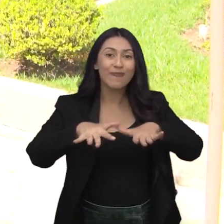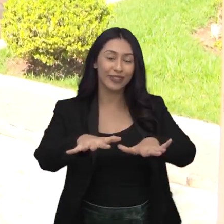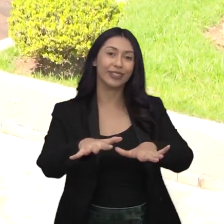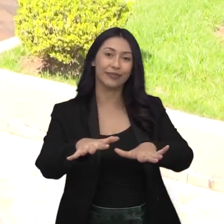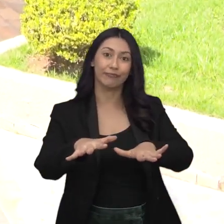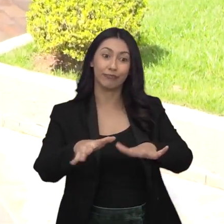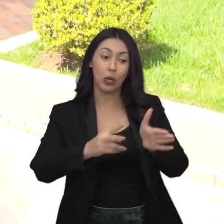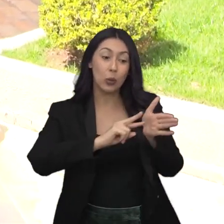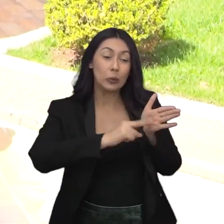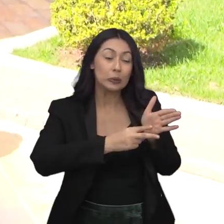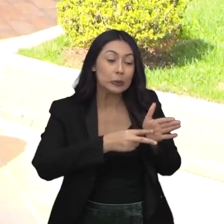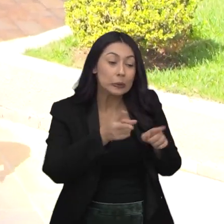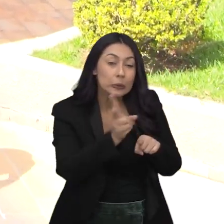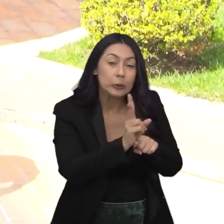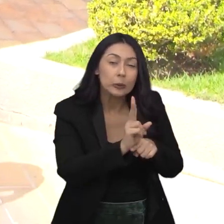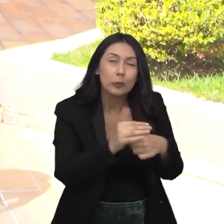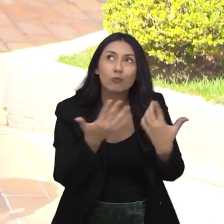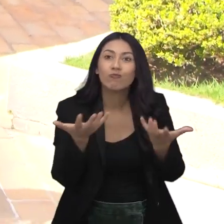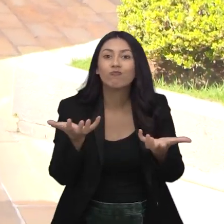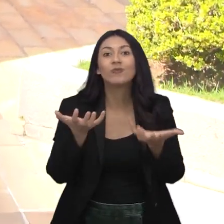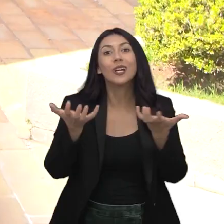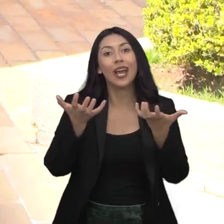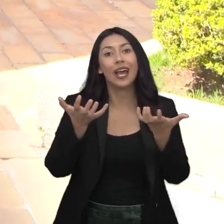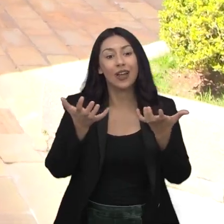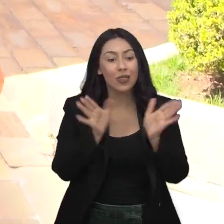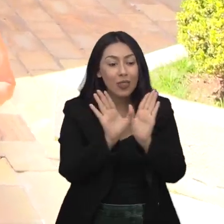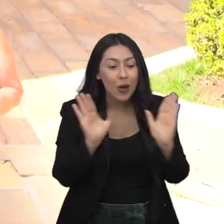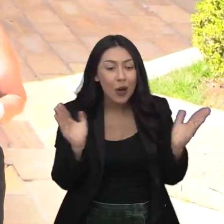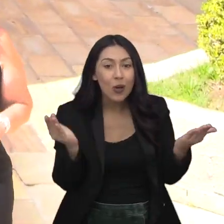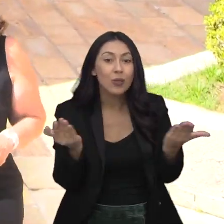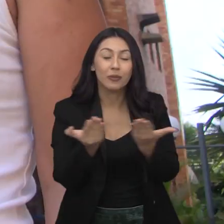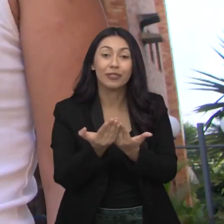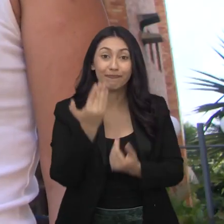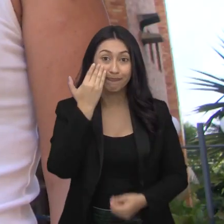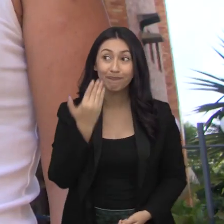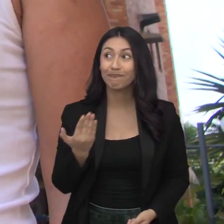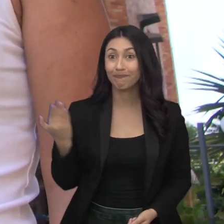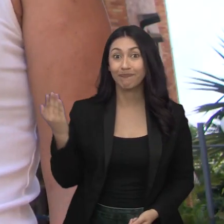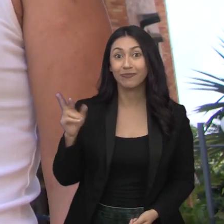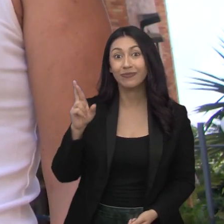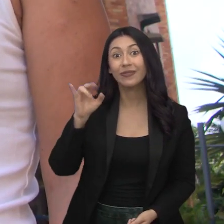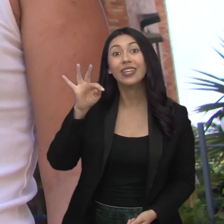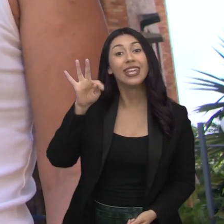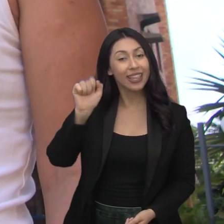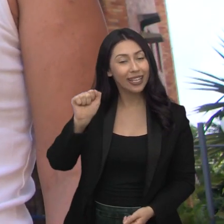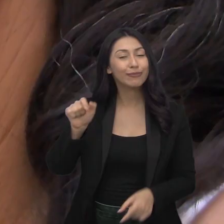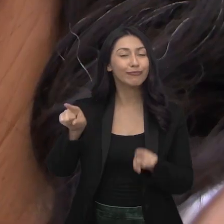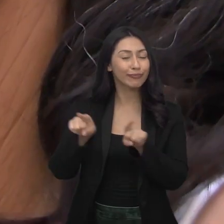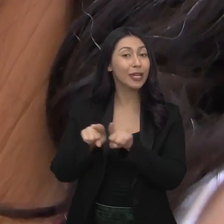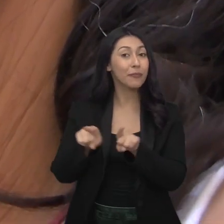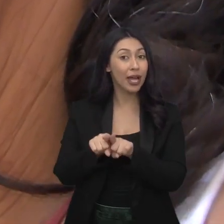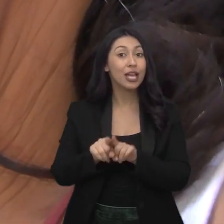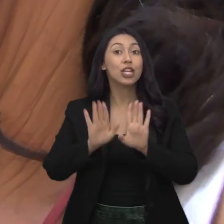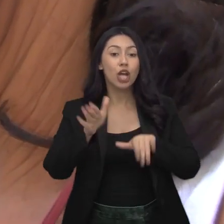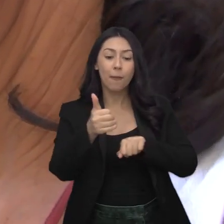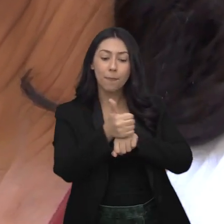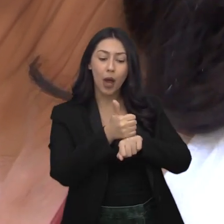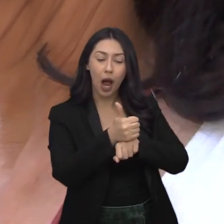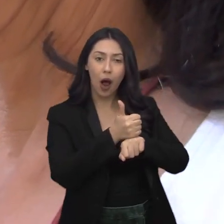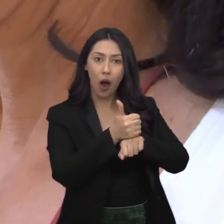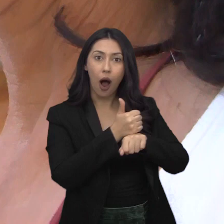harmonia é o que todo síndico sonha ter no condomínio em que trabalha. Com a Rita não é diferente. Ela é